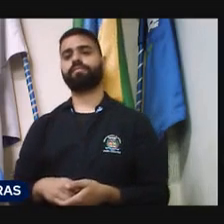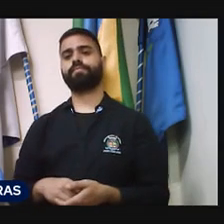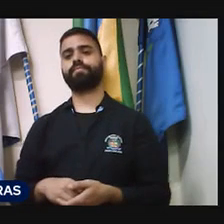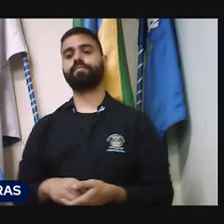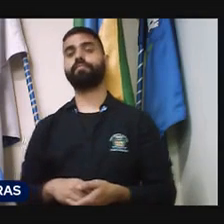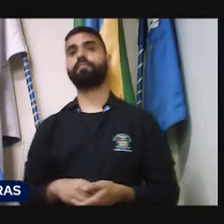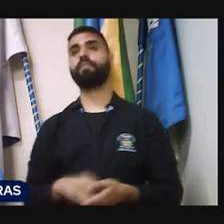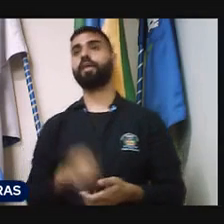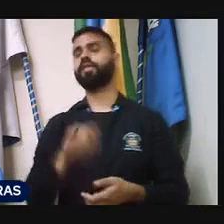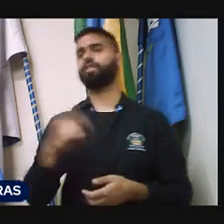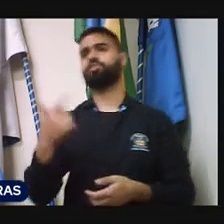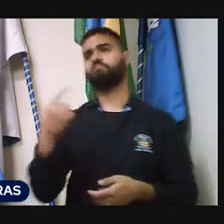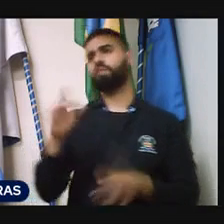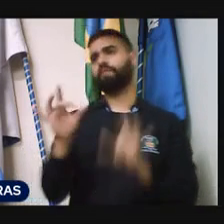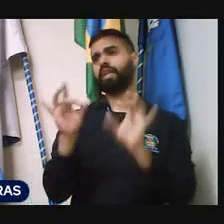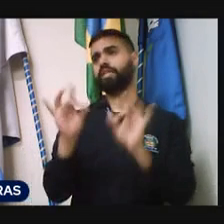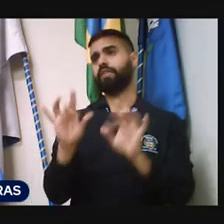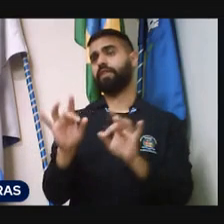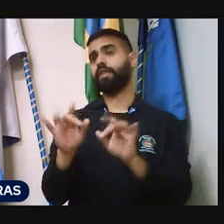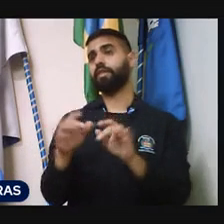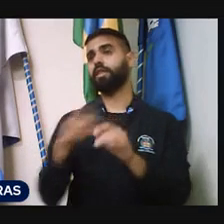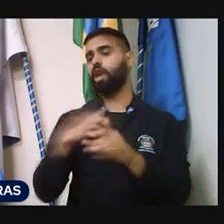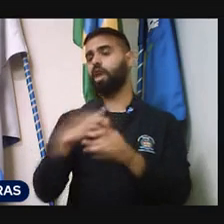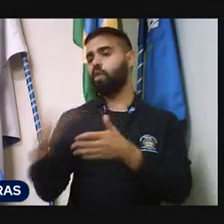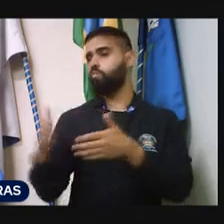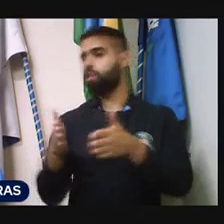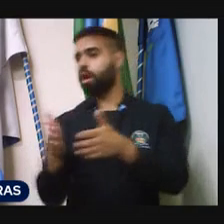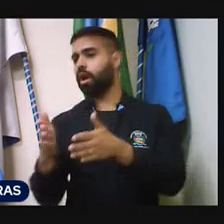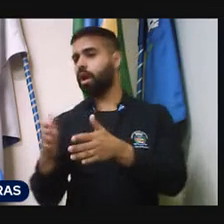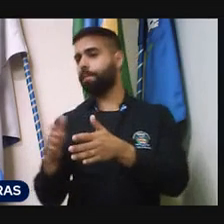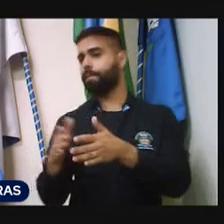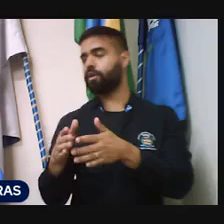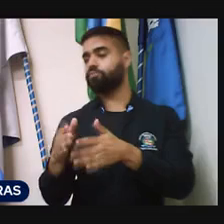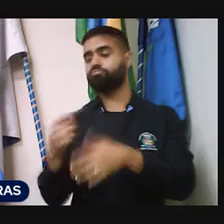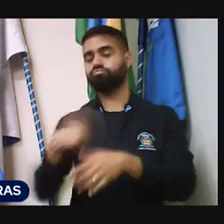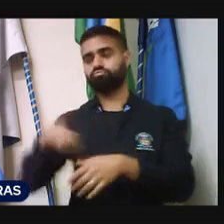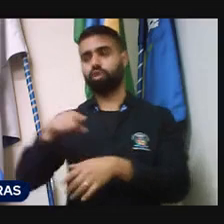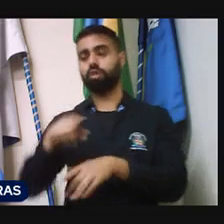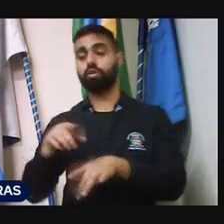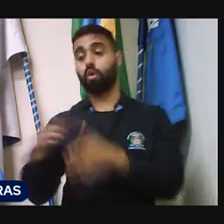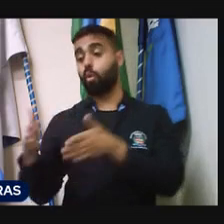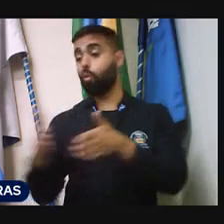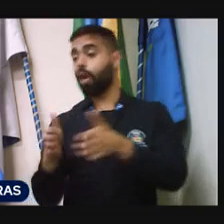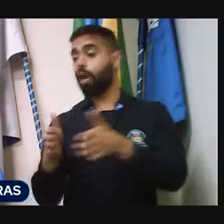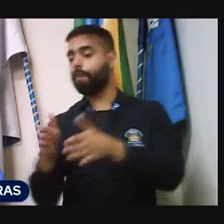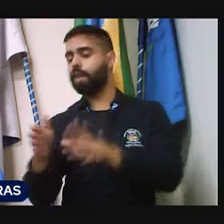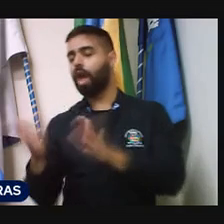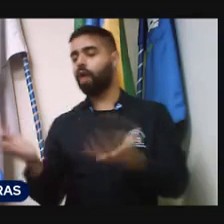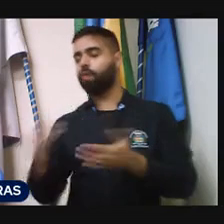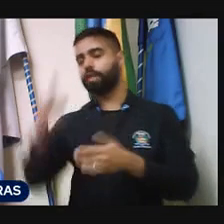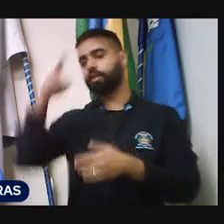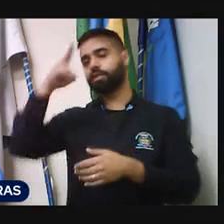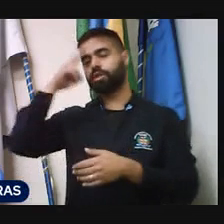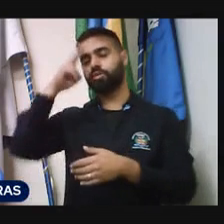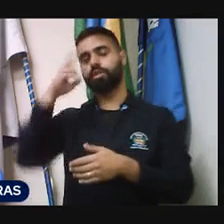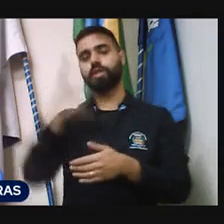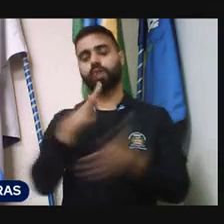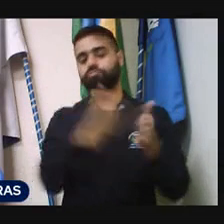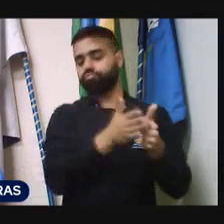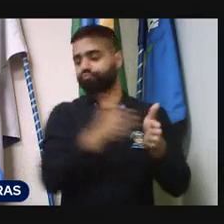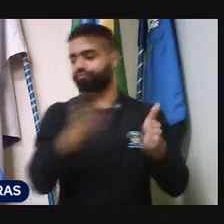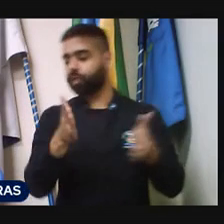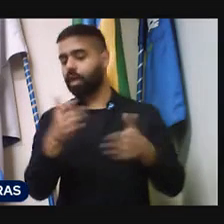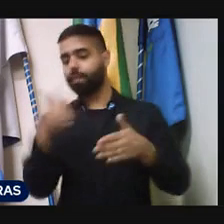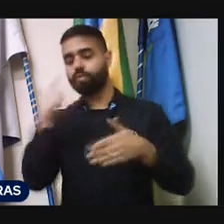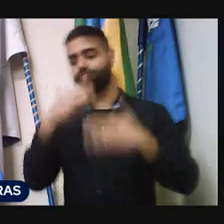nesse leilão nós estamos no nosso próprio caminho e um desses caminhos é segunda-feira já é uma etapa a